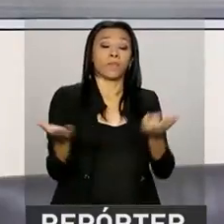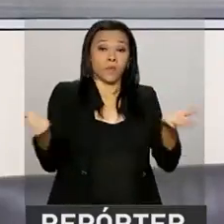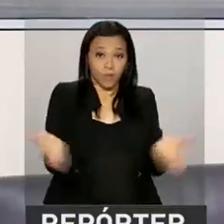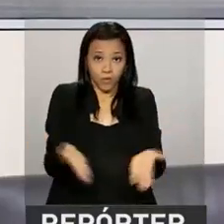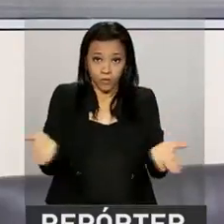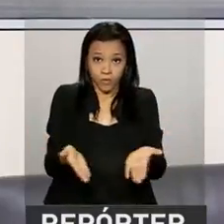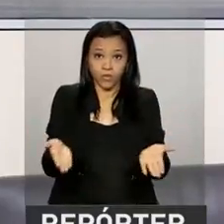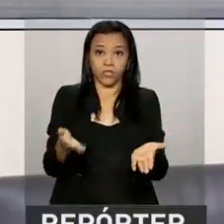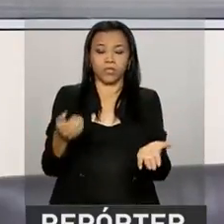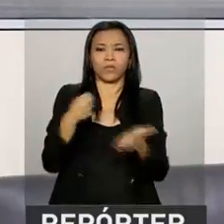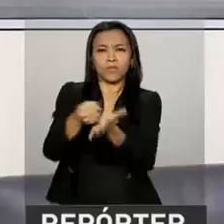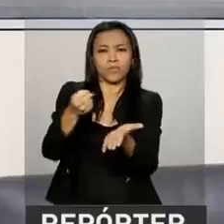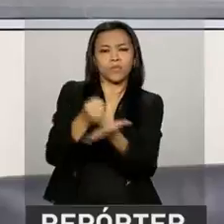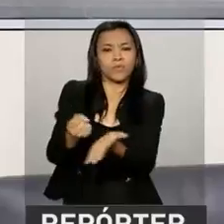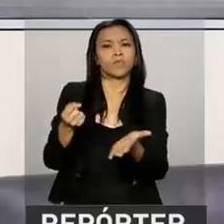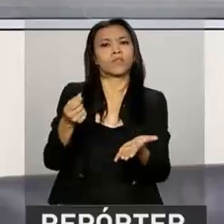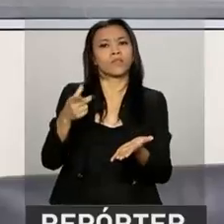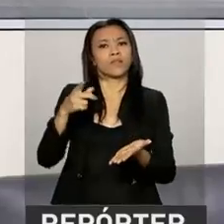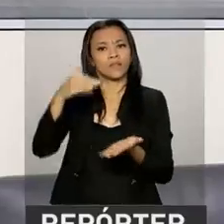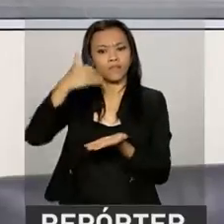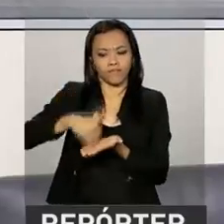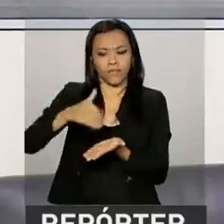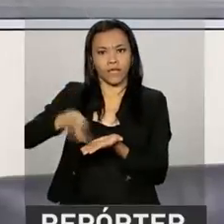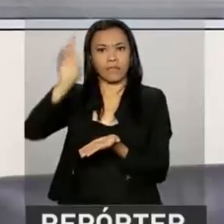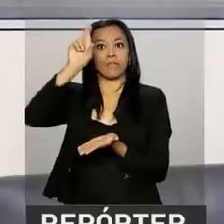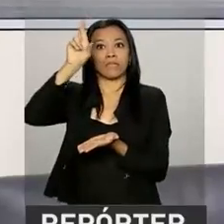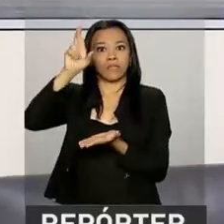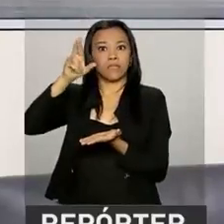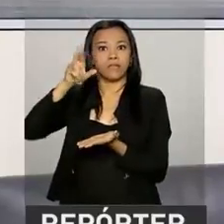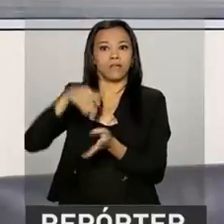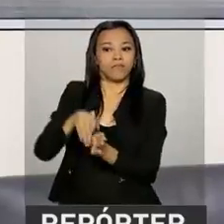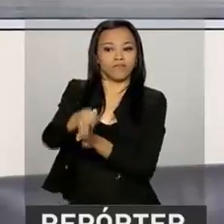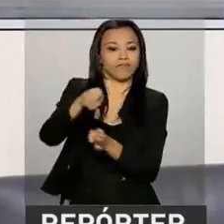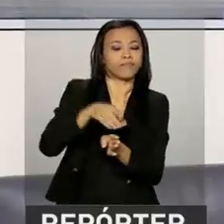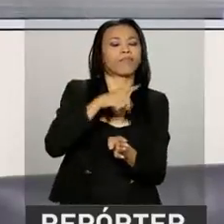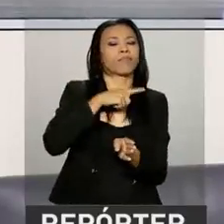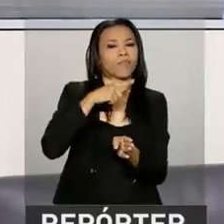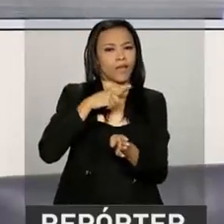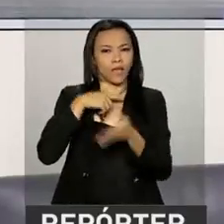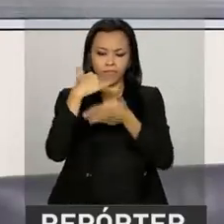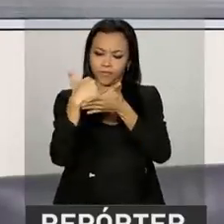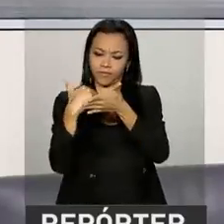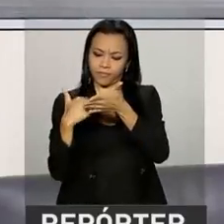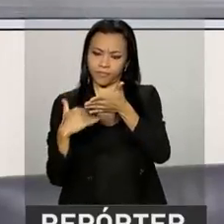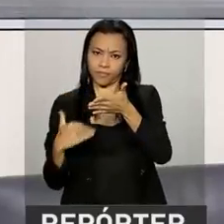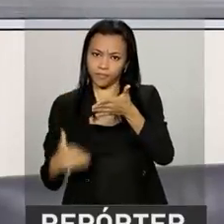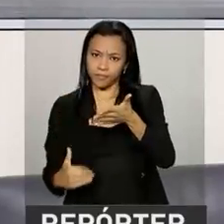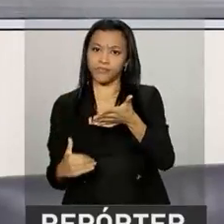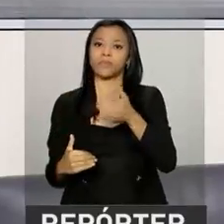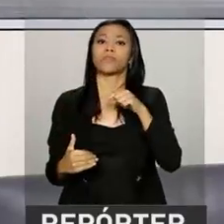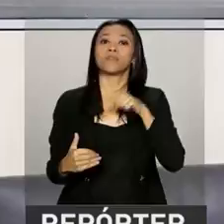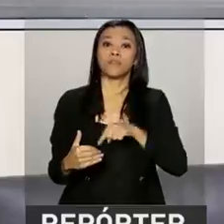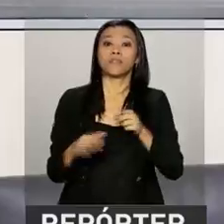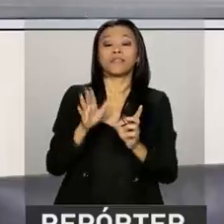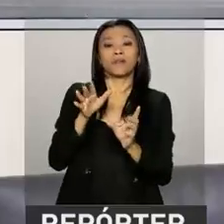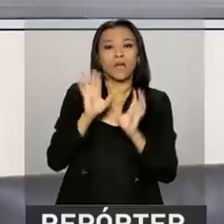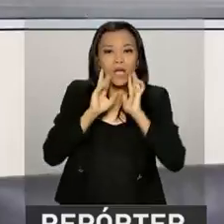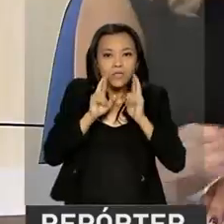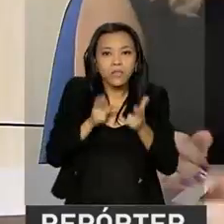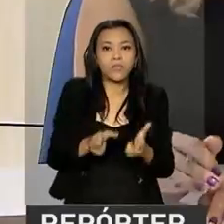de assistência técnica que a secretaria tá à frente Elas têm a diretriz de de produção